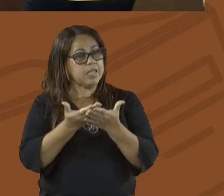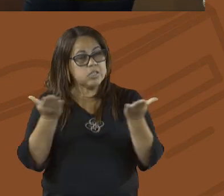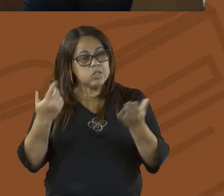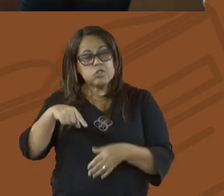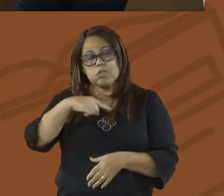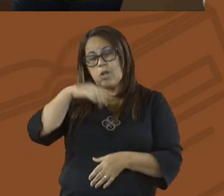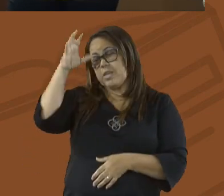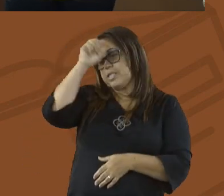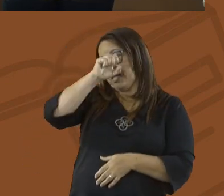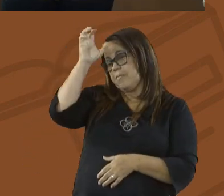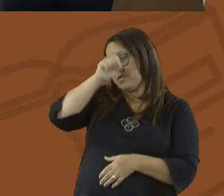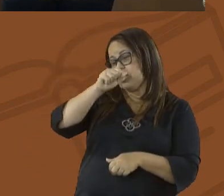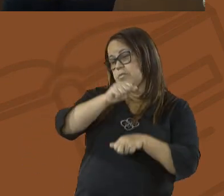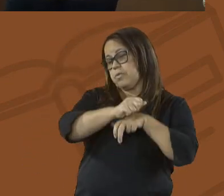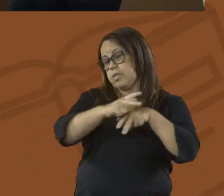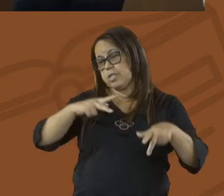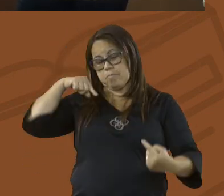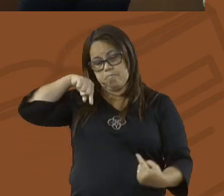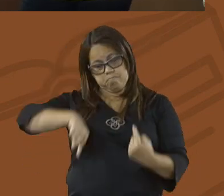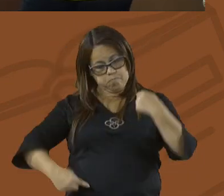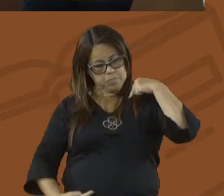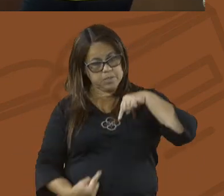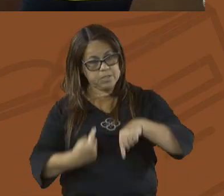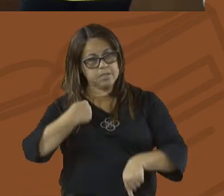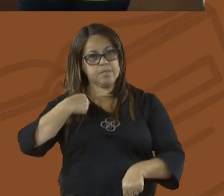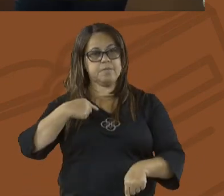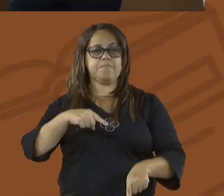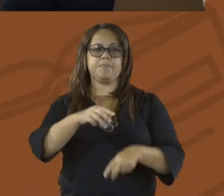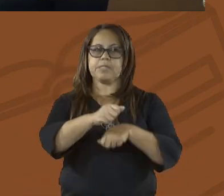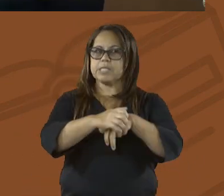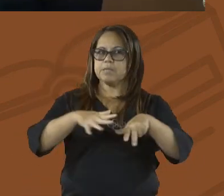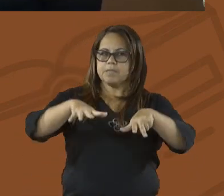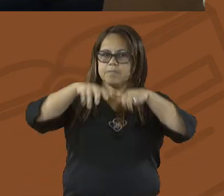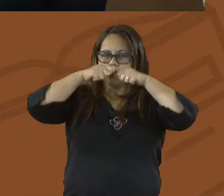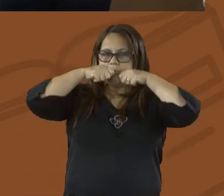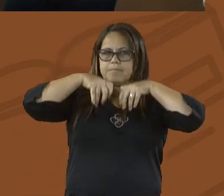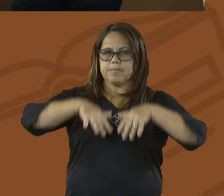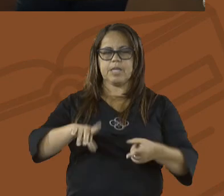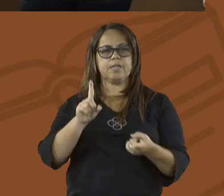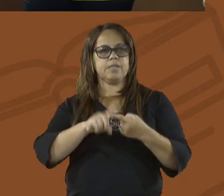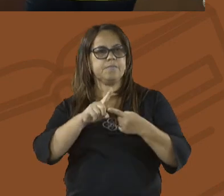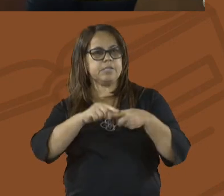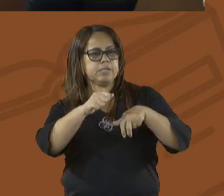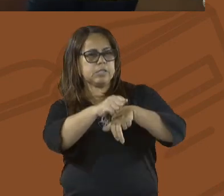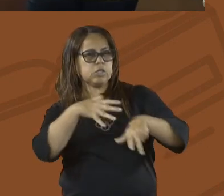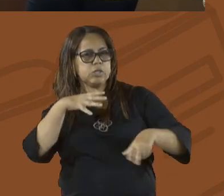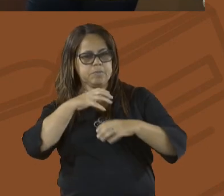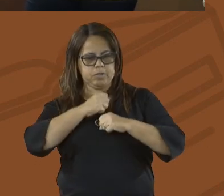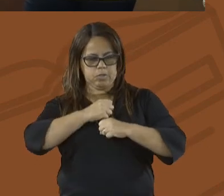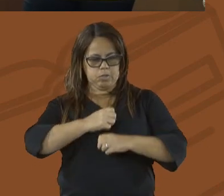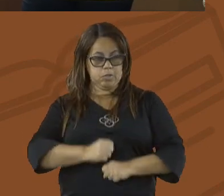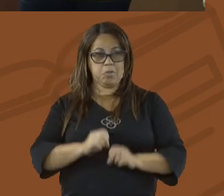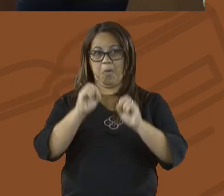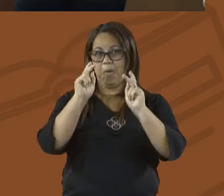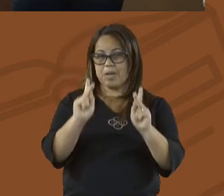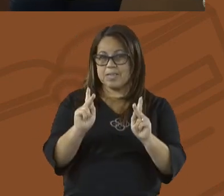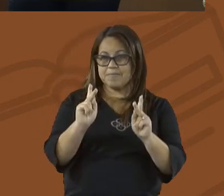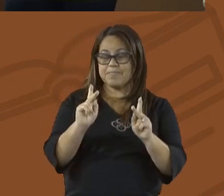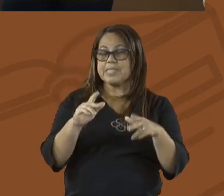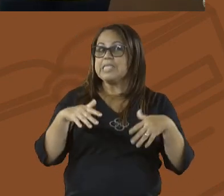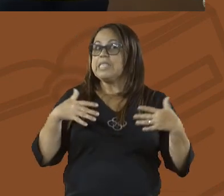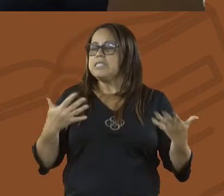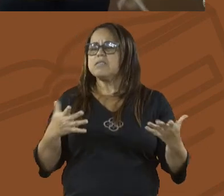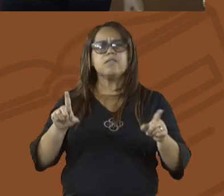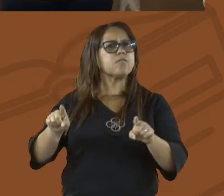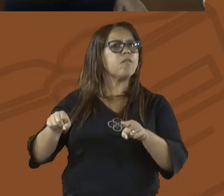aprendeu sobre sistema cardiovascular, sistema respiratório e sistema digestivo, certo? E é isso. Ó, sim,